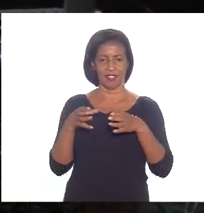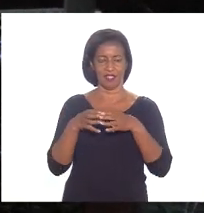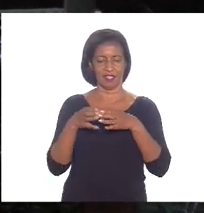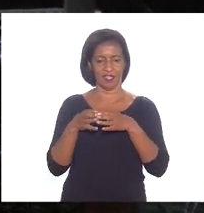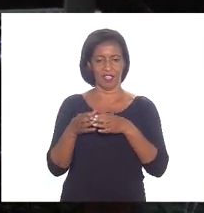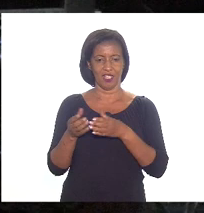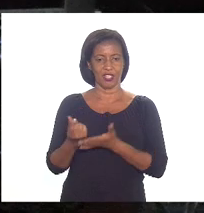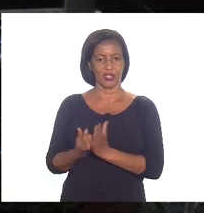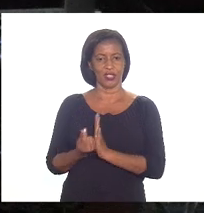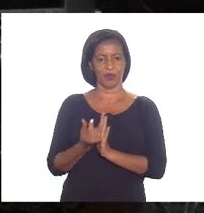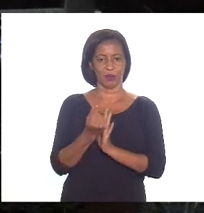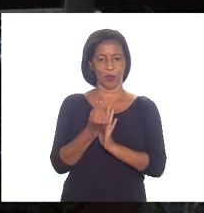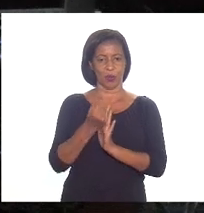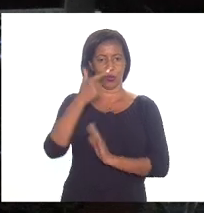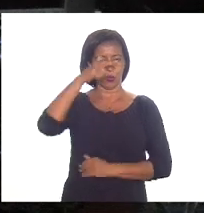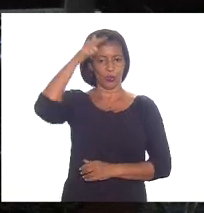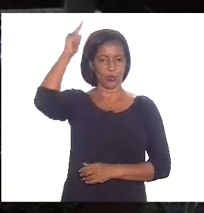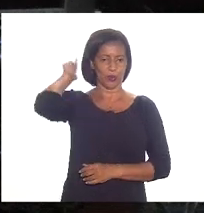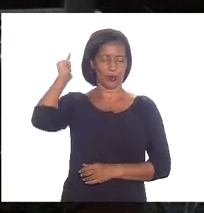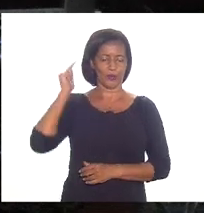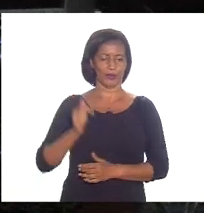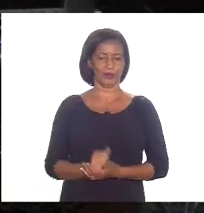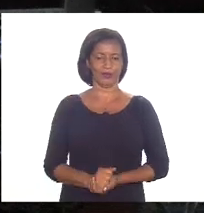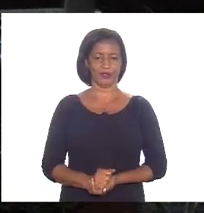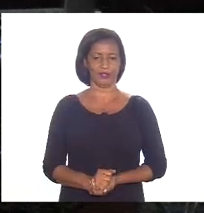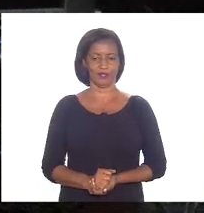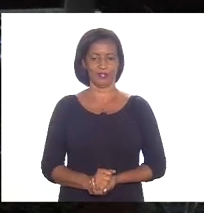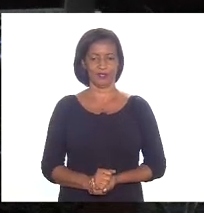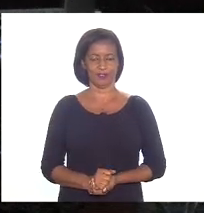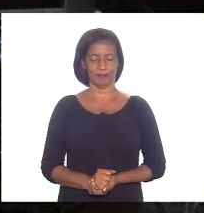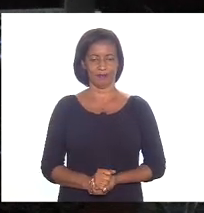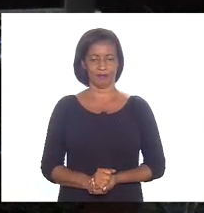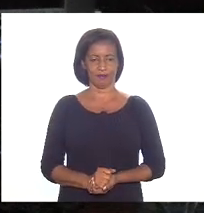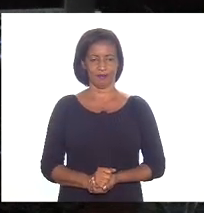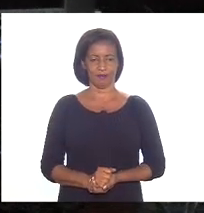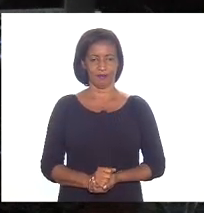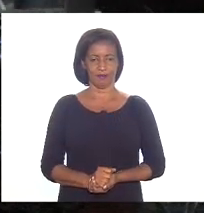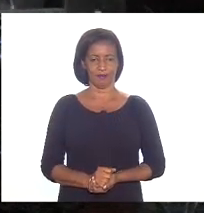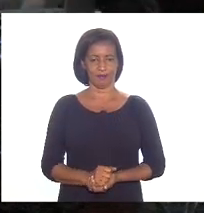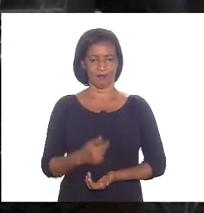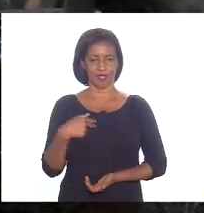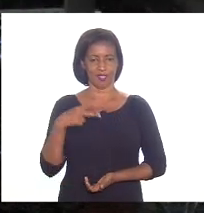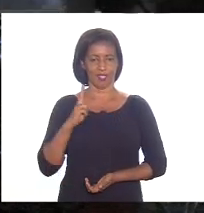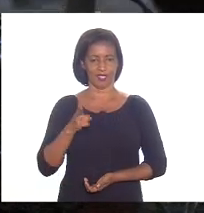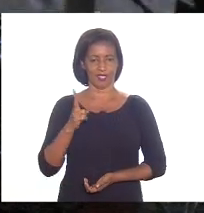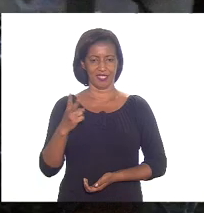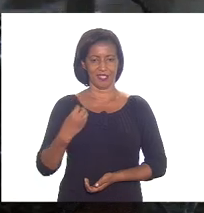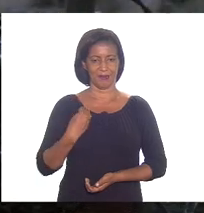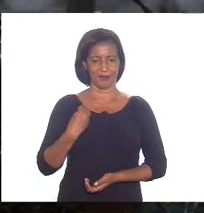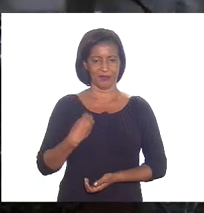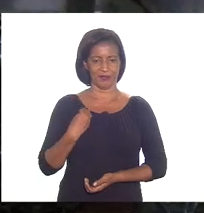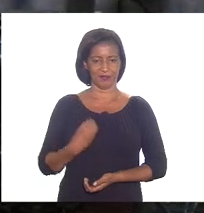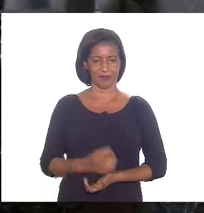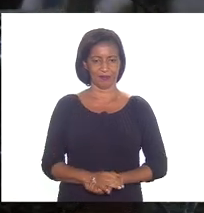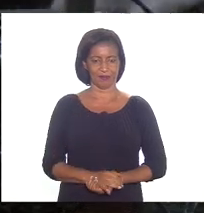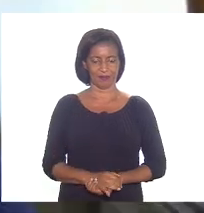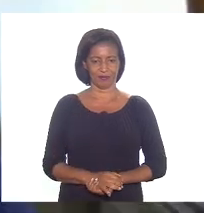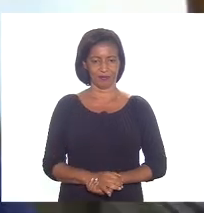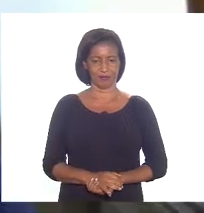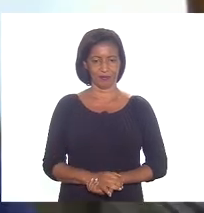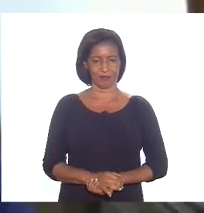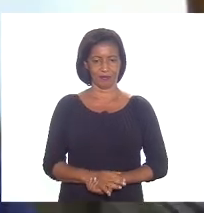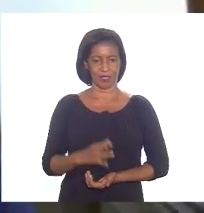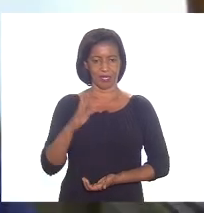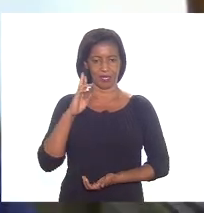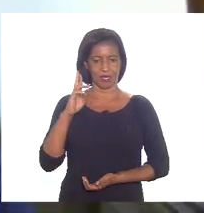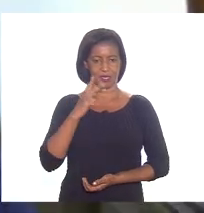Tributação, deputado Luiz Paulo, como dizia, né? Apesar que para mim será, estará sempre vivo. Senhor presidente, o